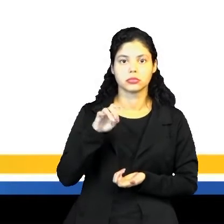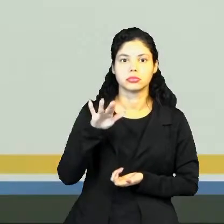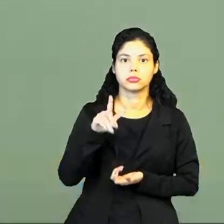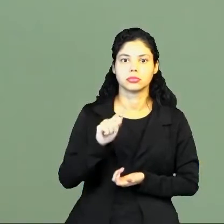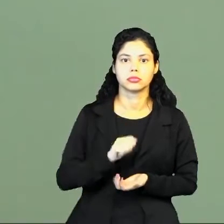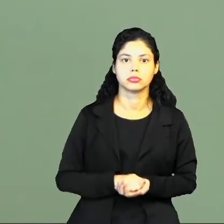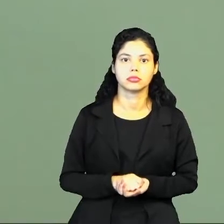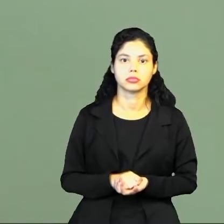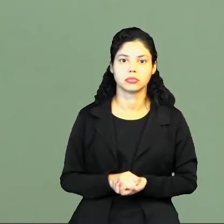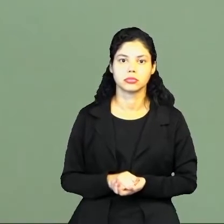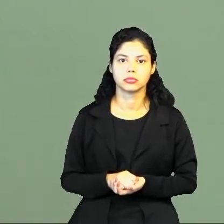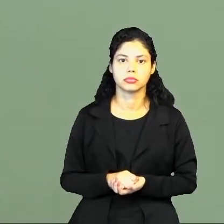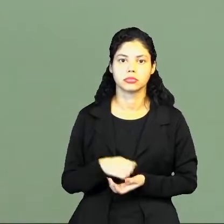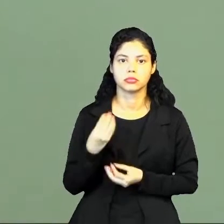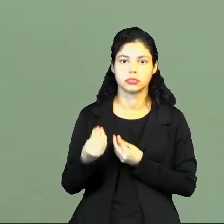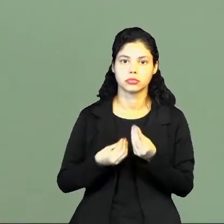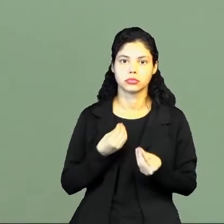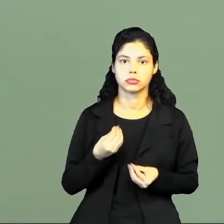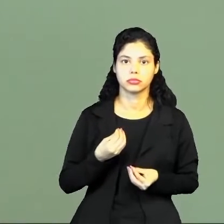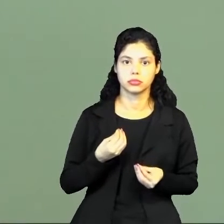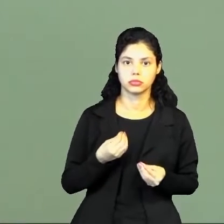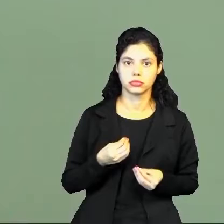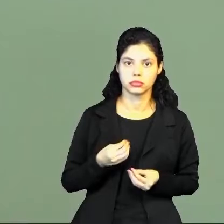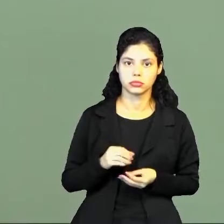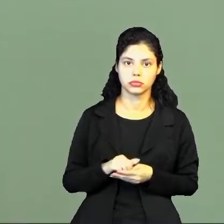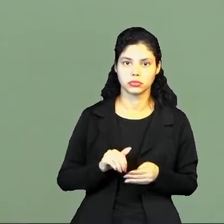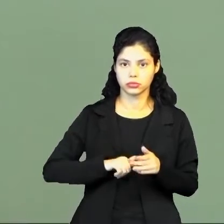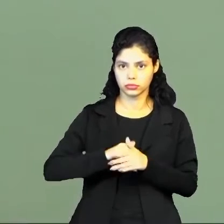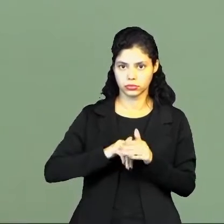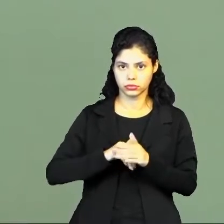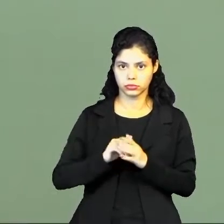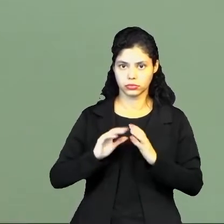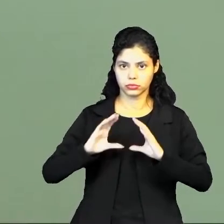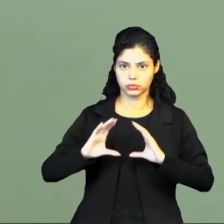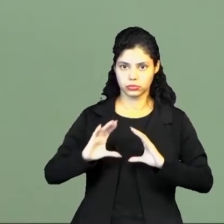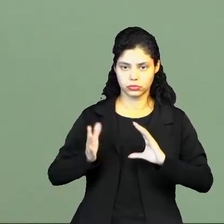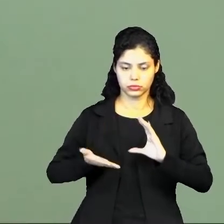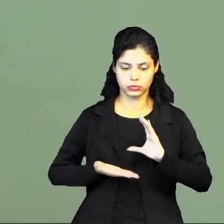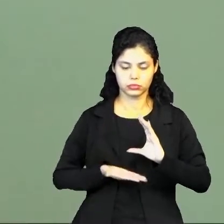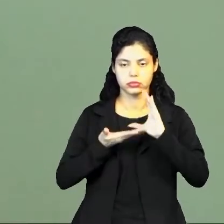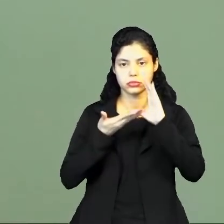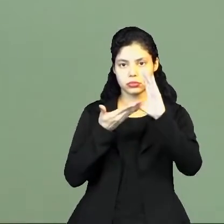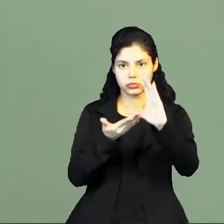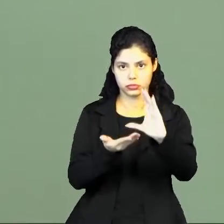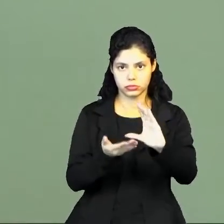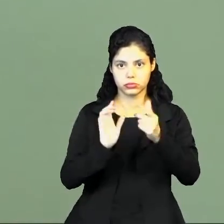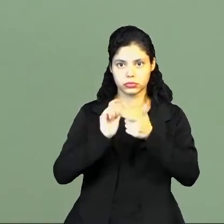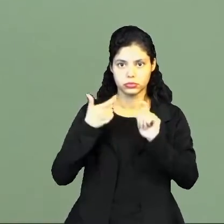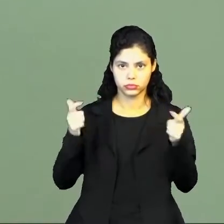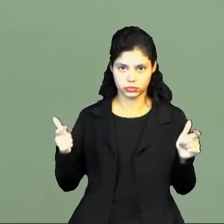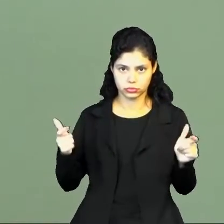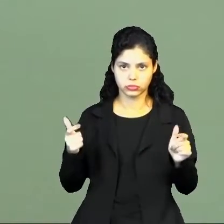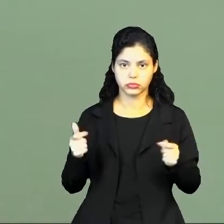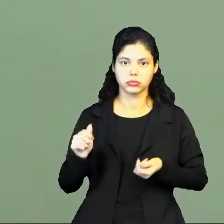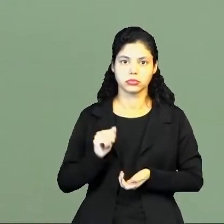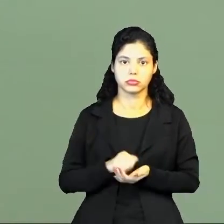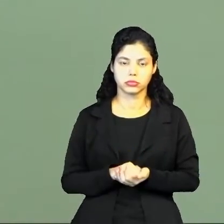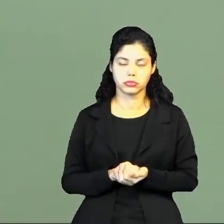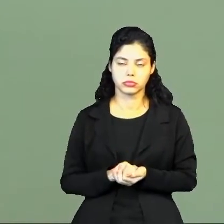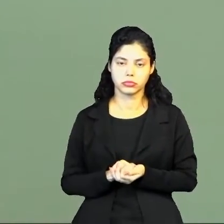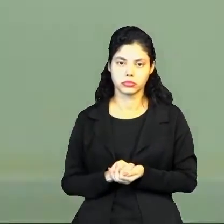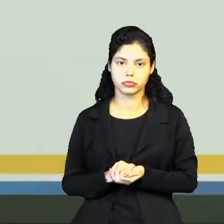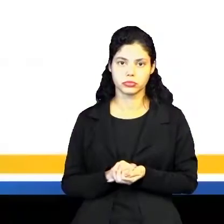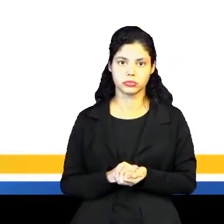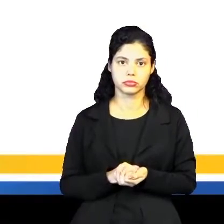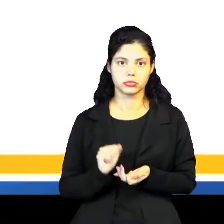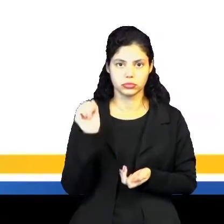Nobel é como se fosse aí a bola de ouro, no mundo do futebol. Bola de ouro essa que entrega o melhor jogador, O prêmio Nobel, ele